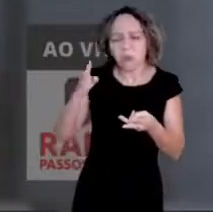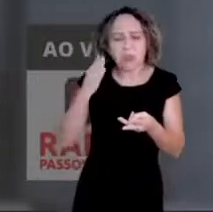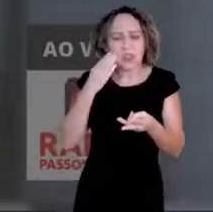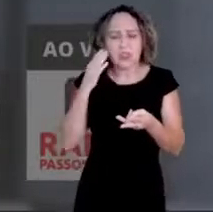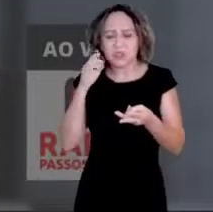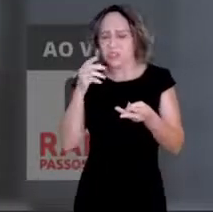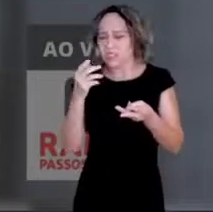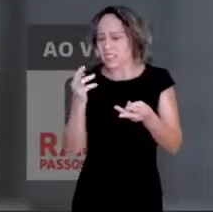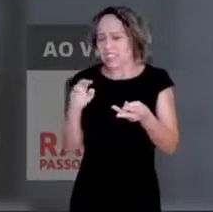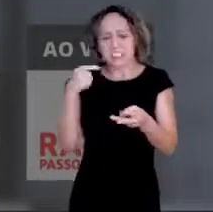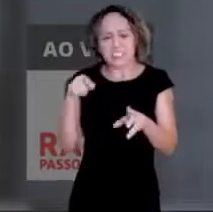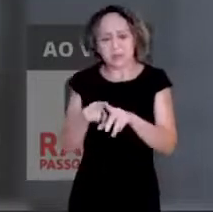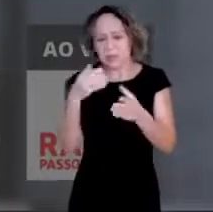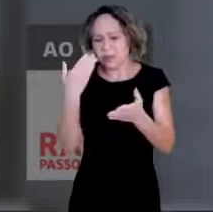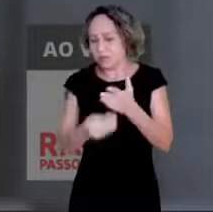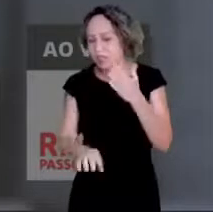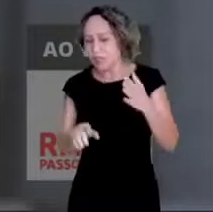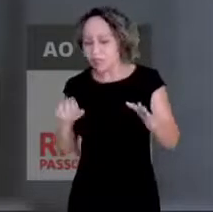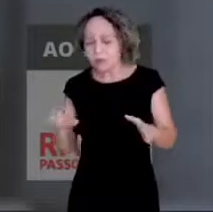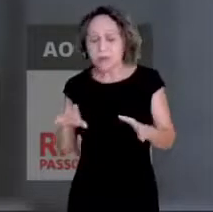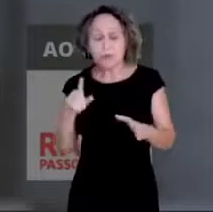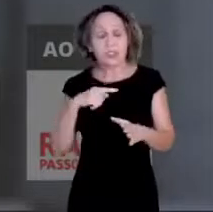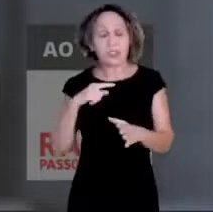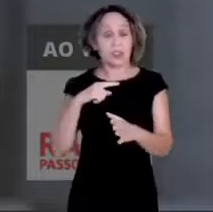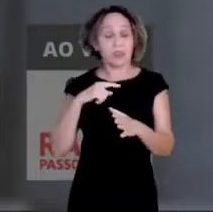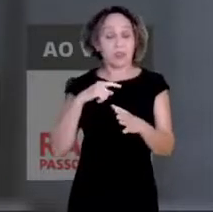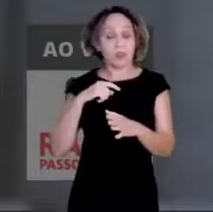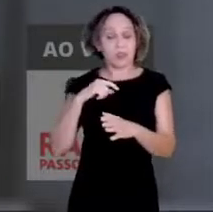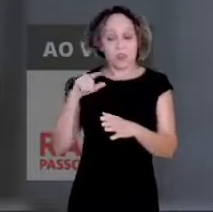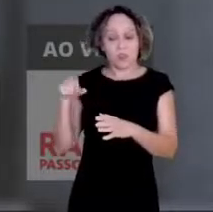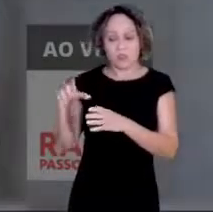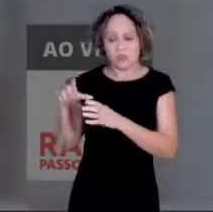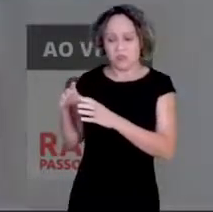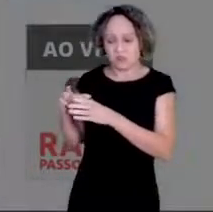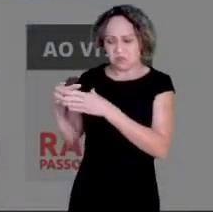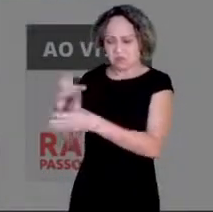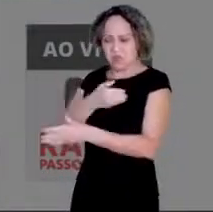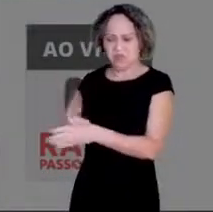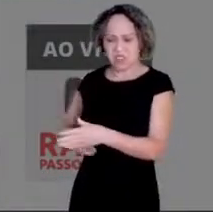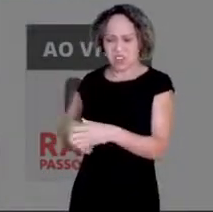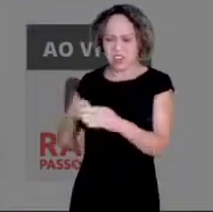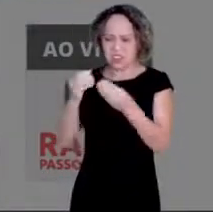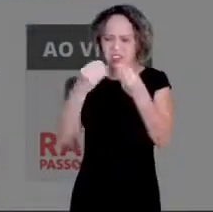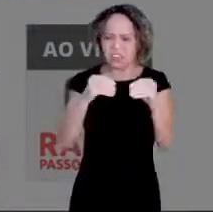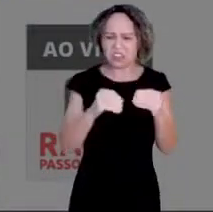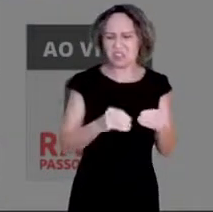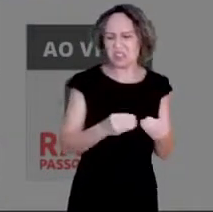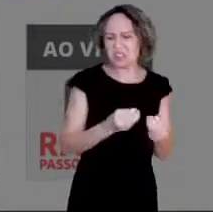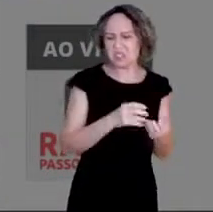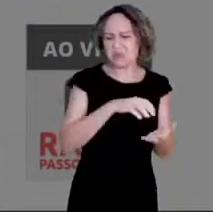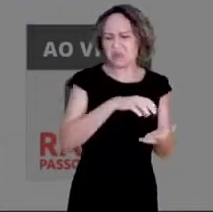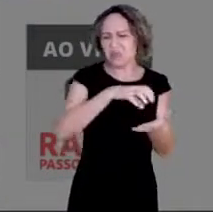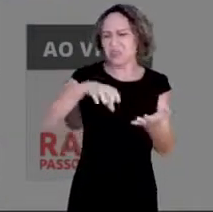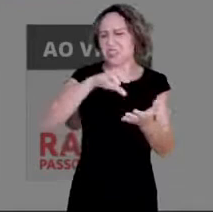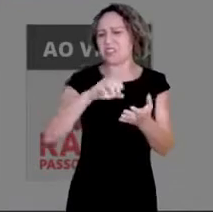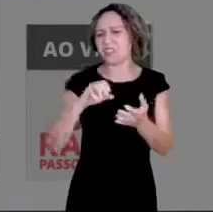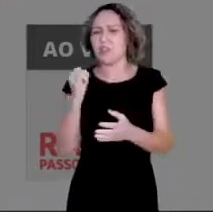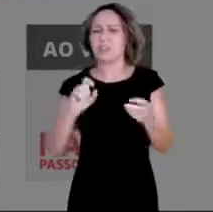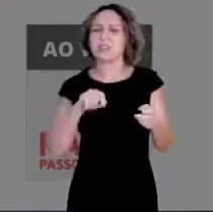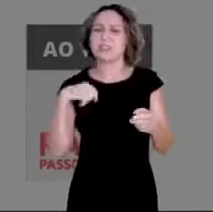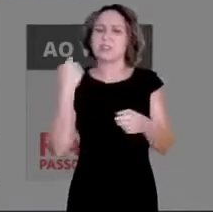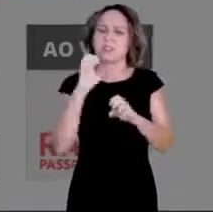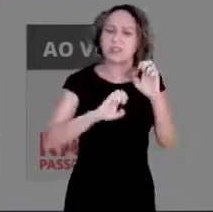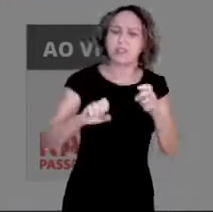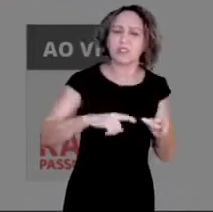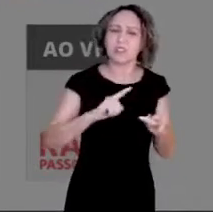ser soberano na administração do seu petróleo. Então, eu penso que nós não podemos